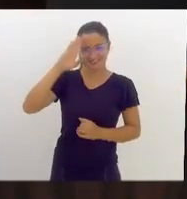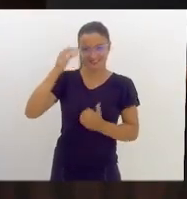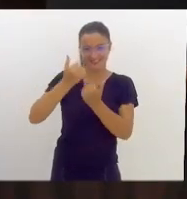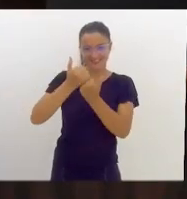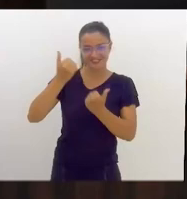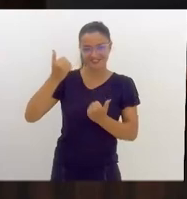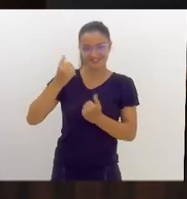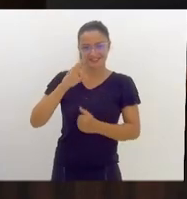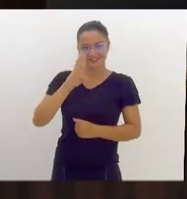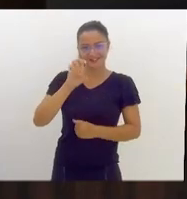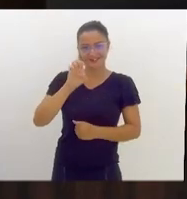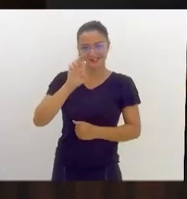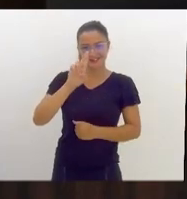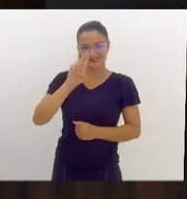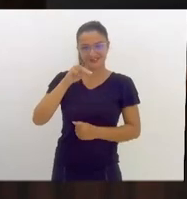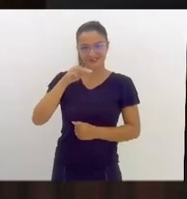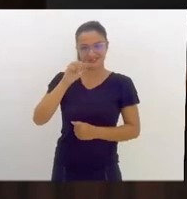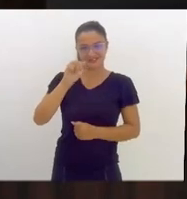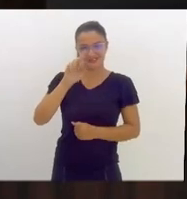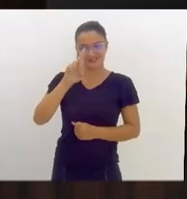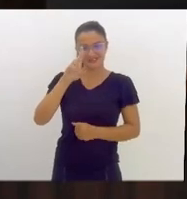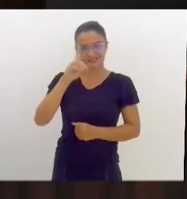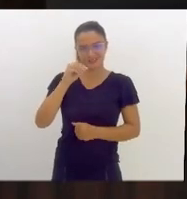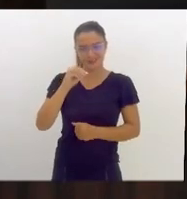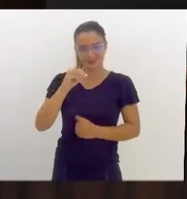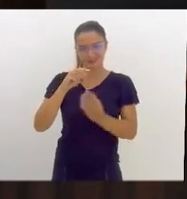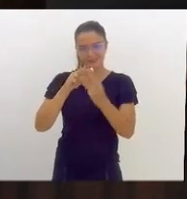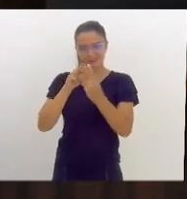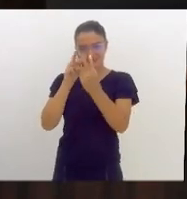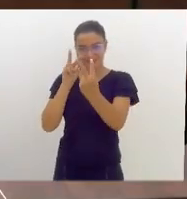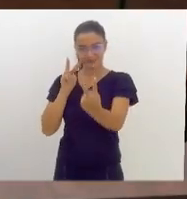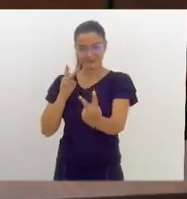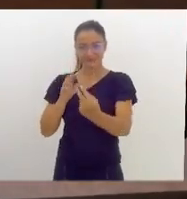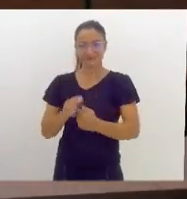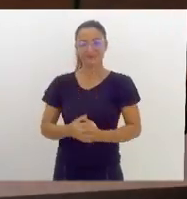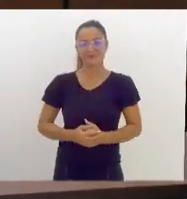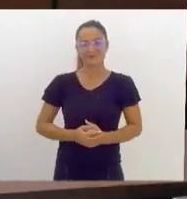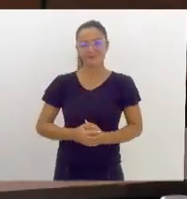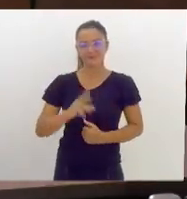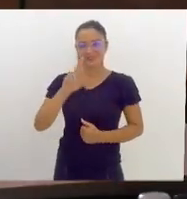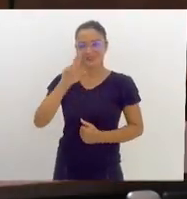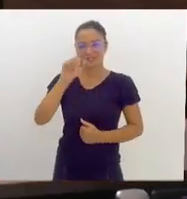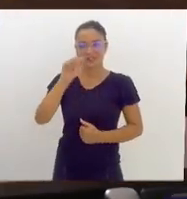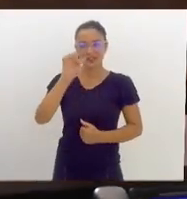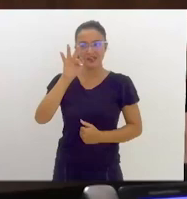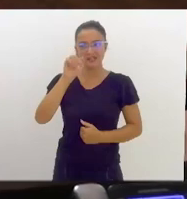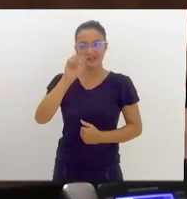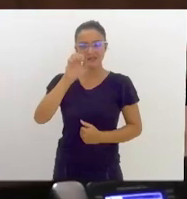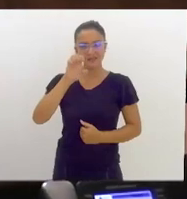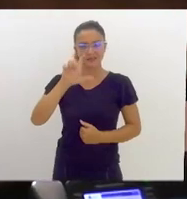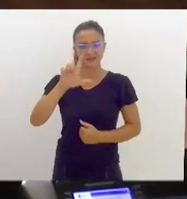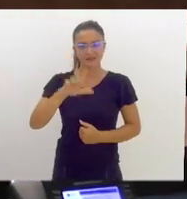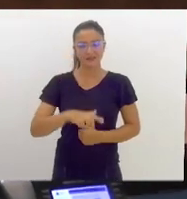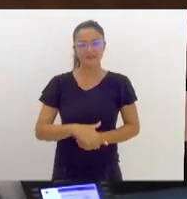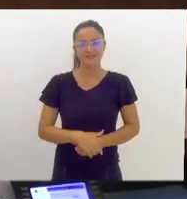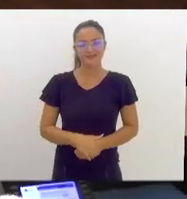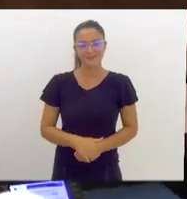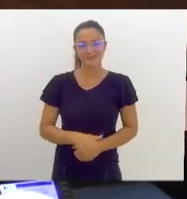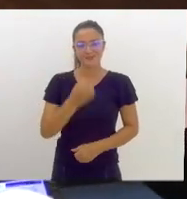aí no virtual e a todos que estão adentrando. Rafael do Gordo. Boa